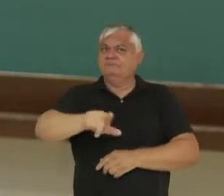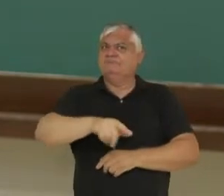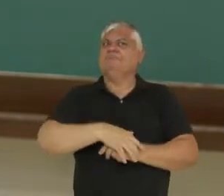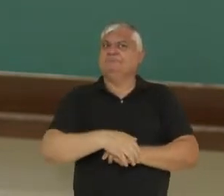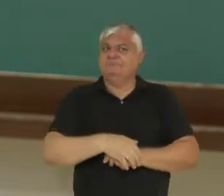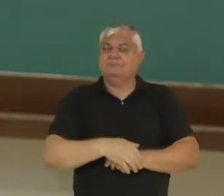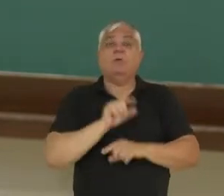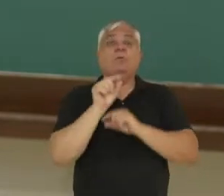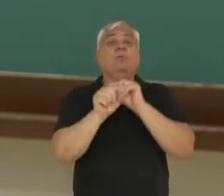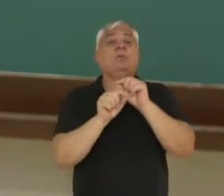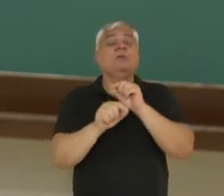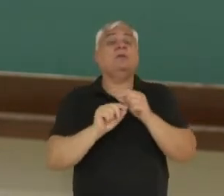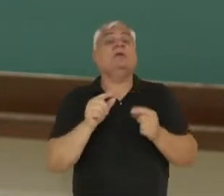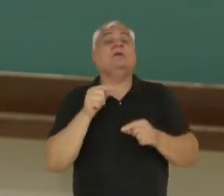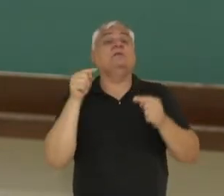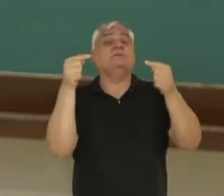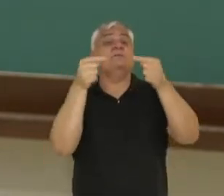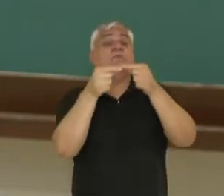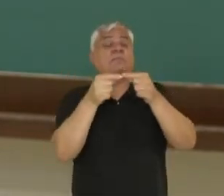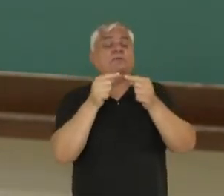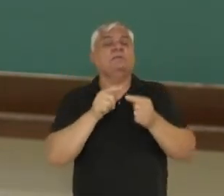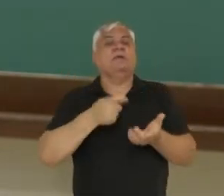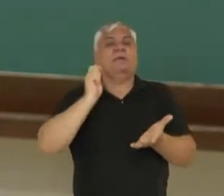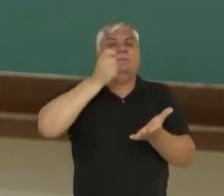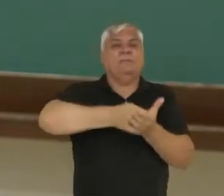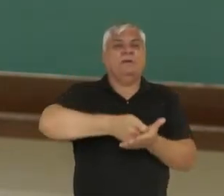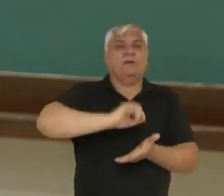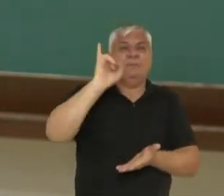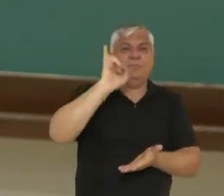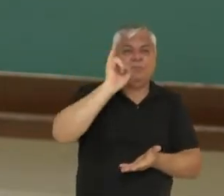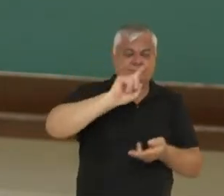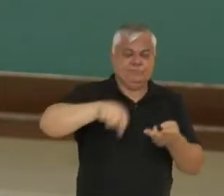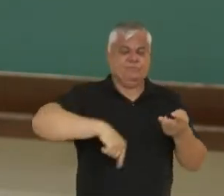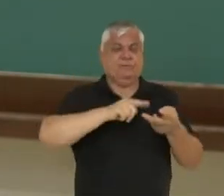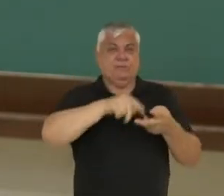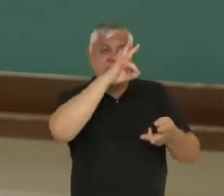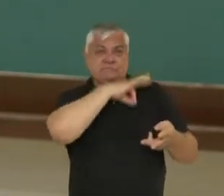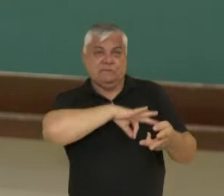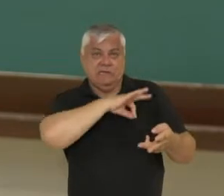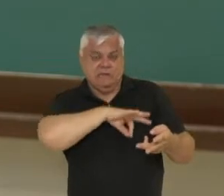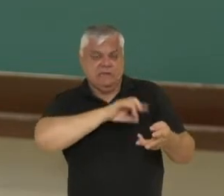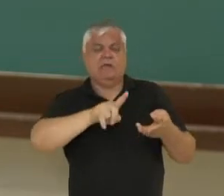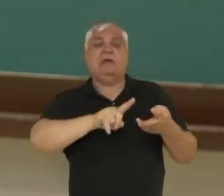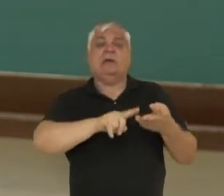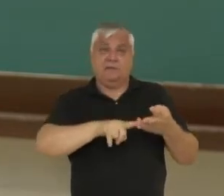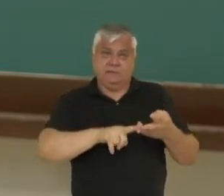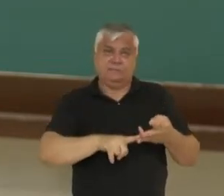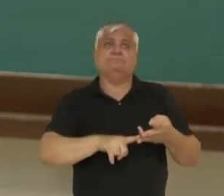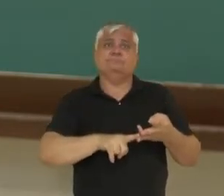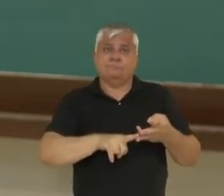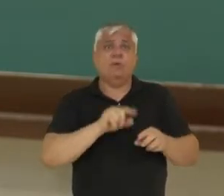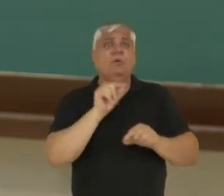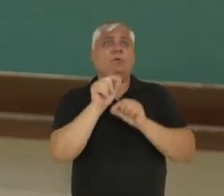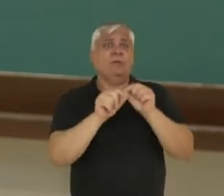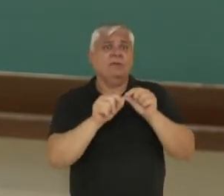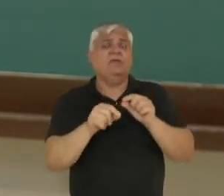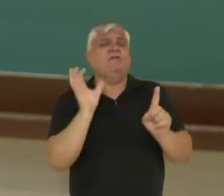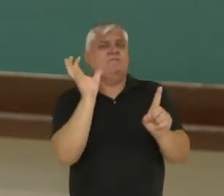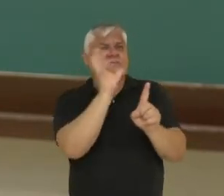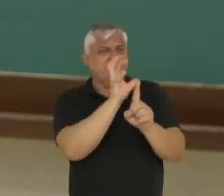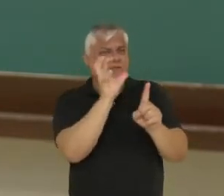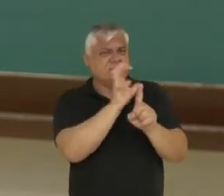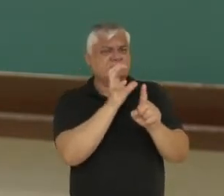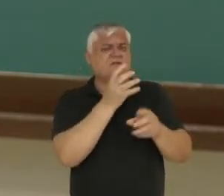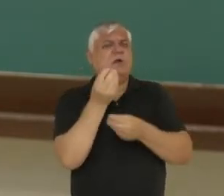vai imputar na quesito impostos, salários, que de maneira direta ou indireta vai influenciar